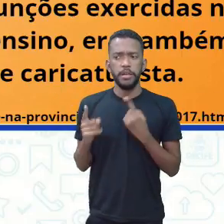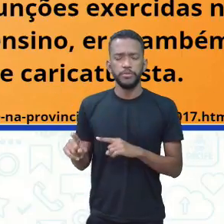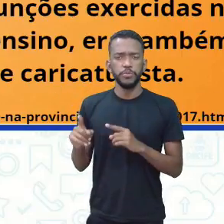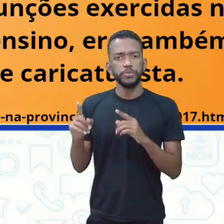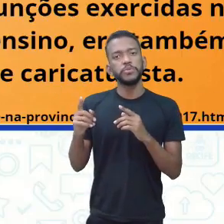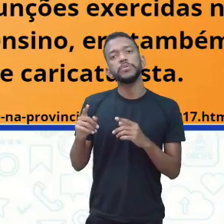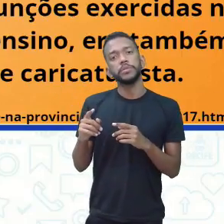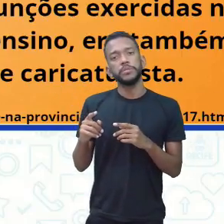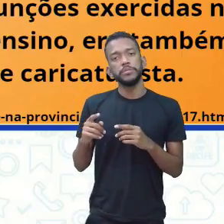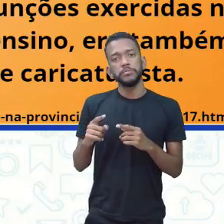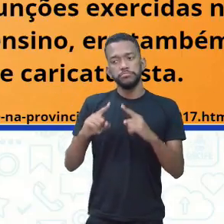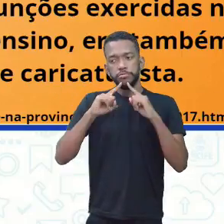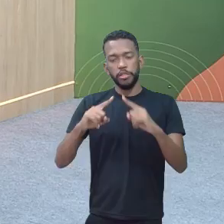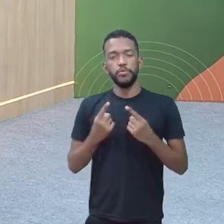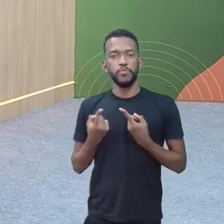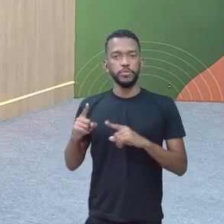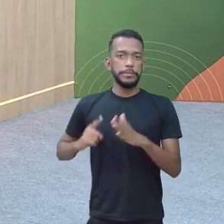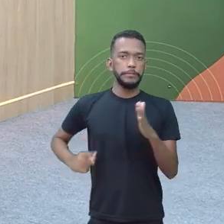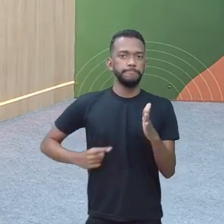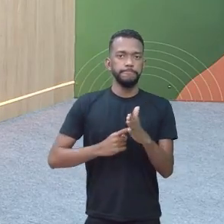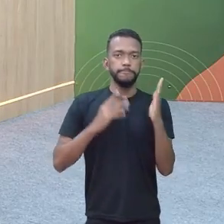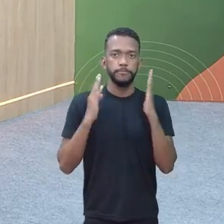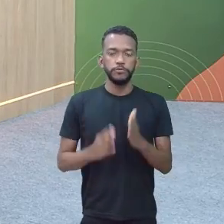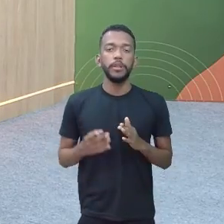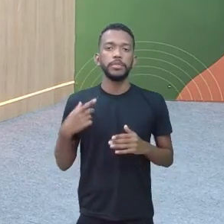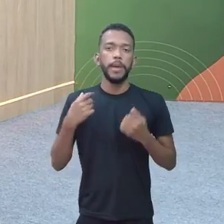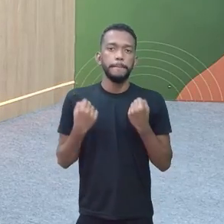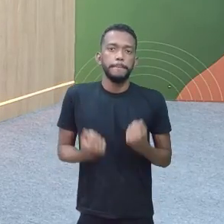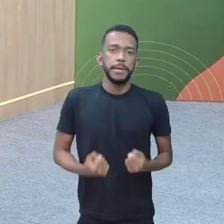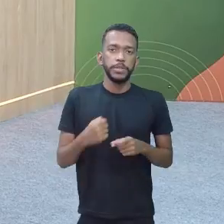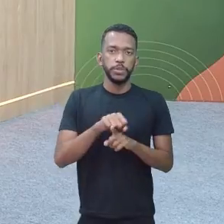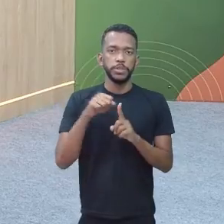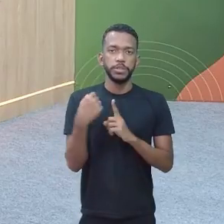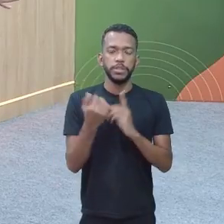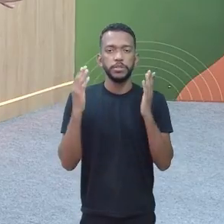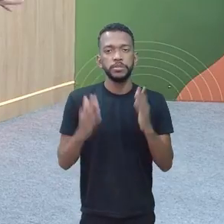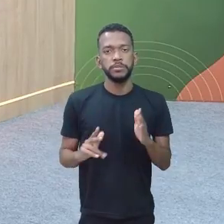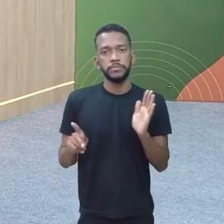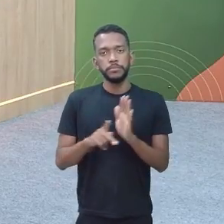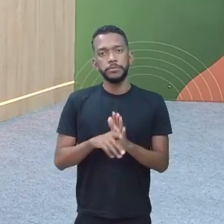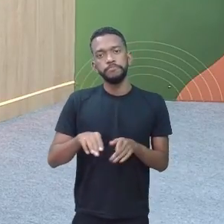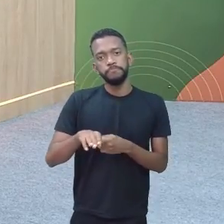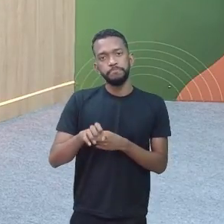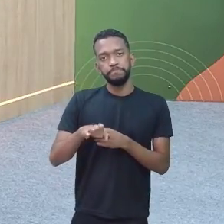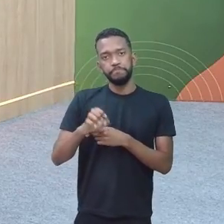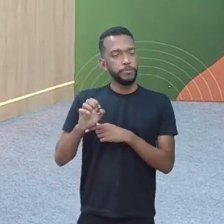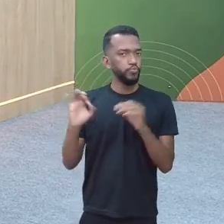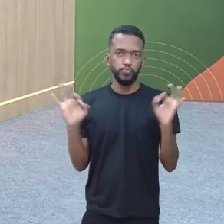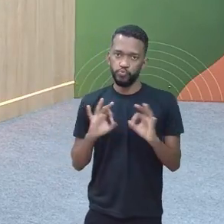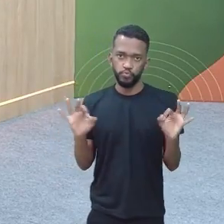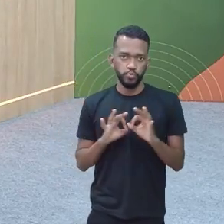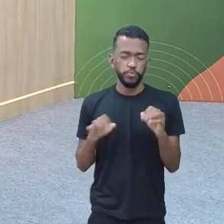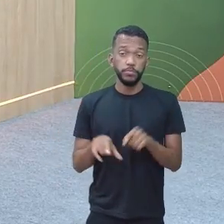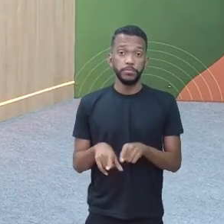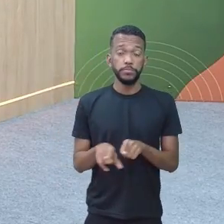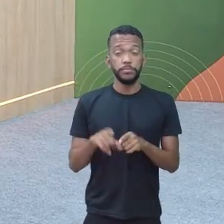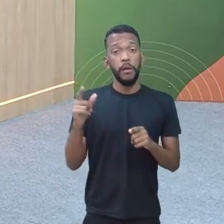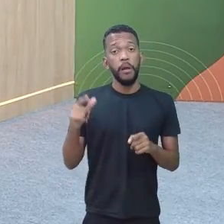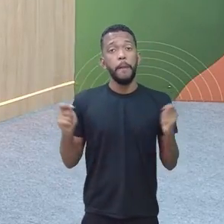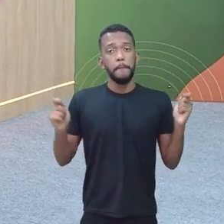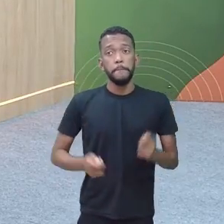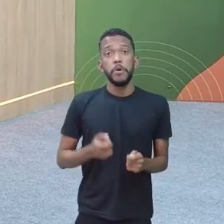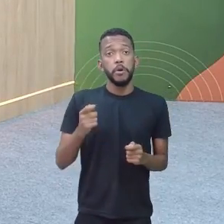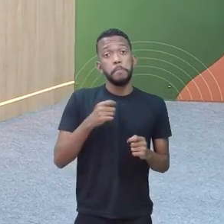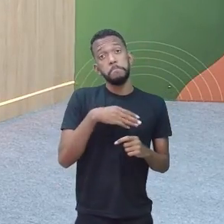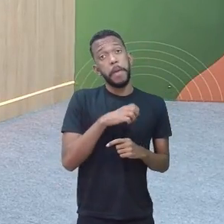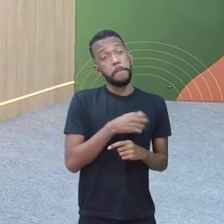a charge, ela tem esse peso social que não é tão exercido no meme, porque o meme ele pode simplesmente só ser